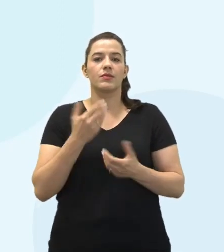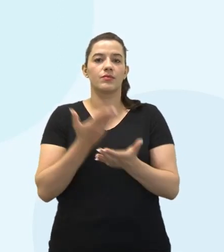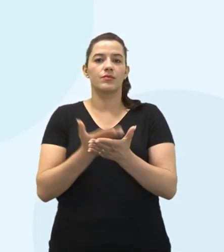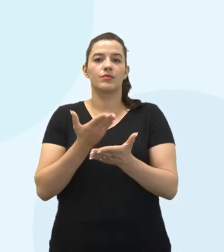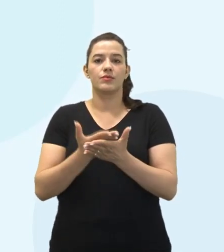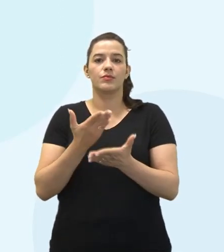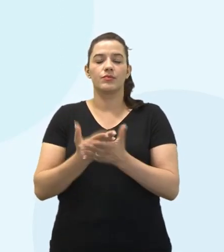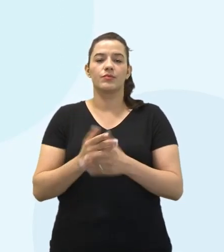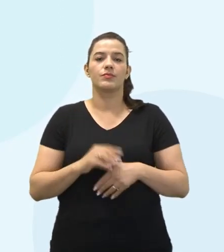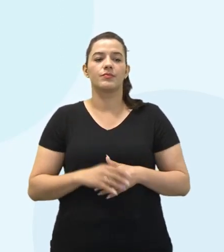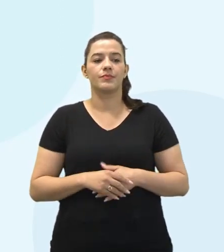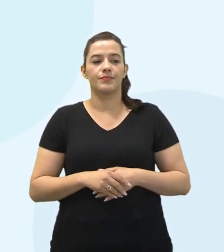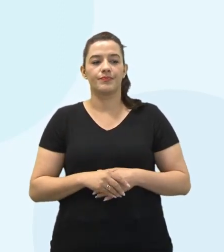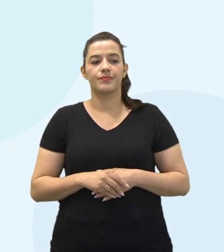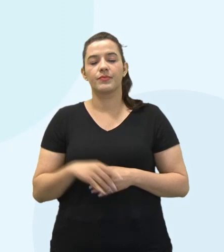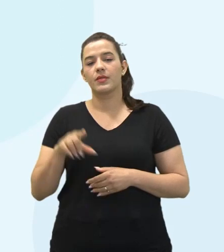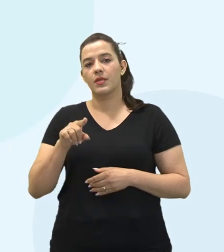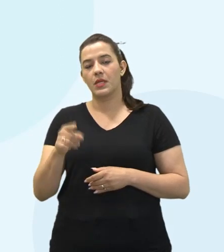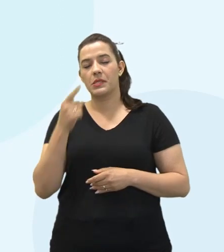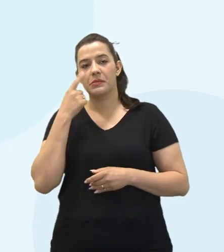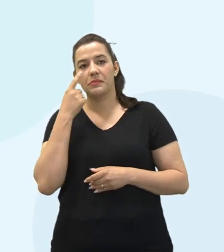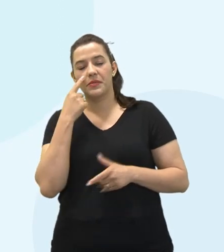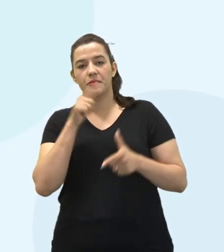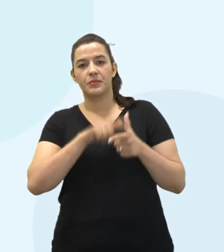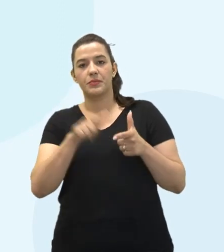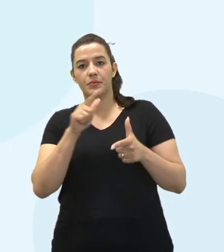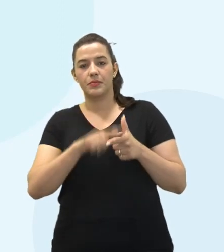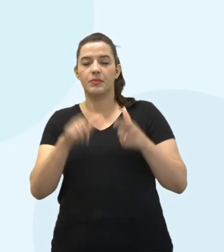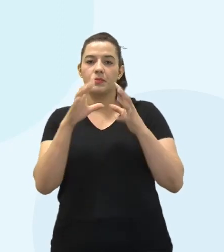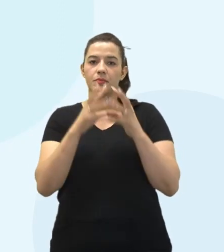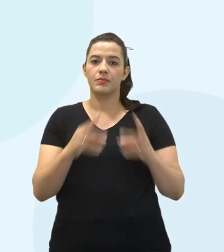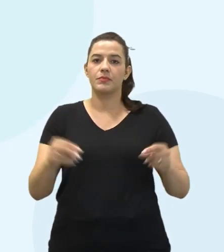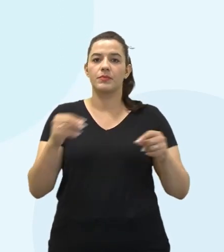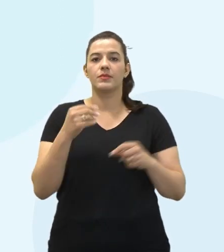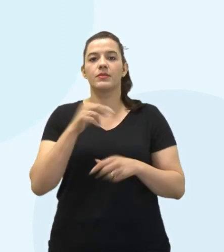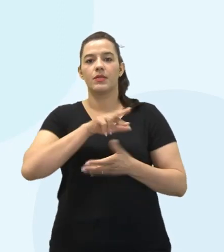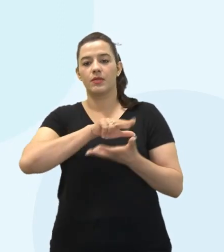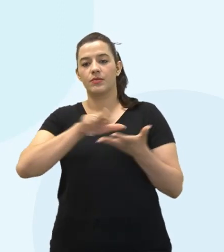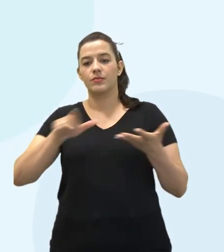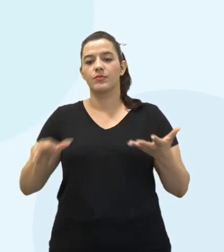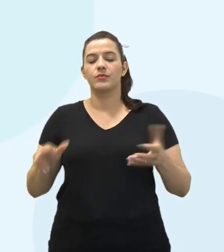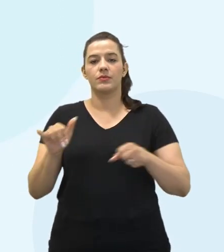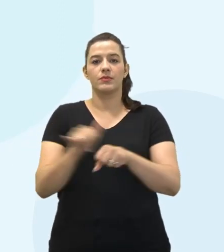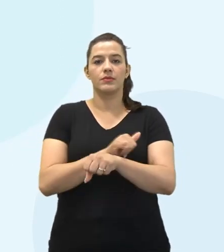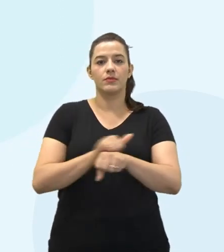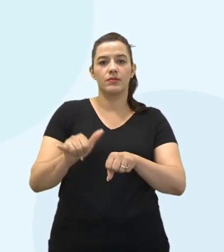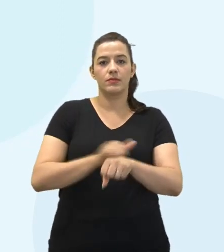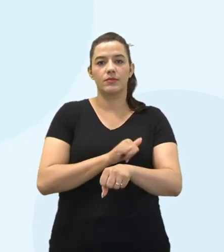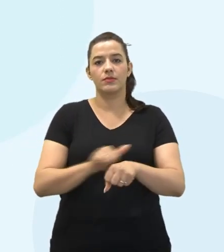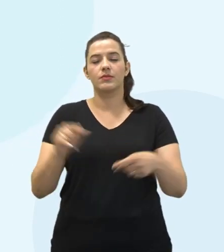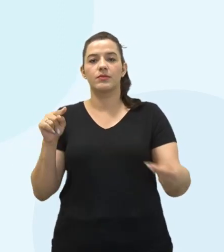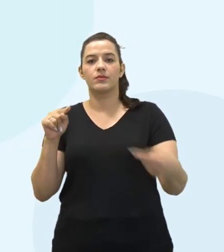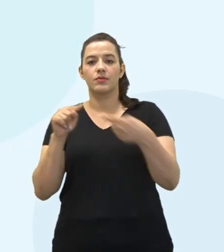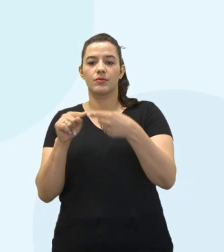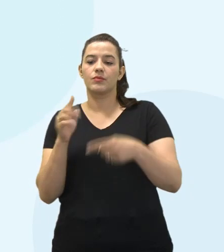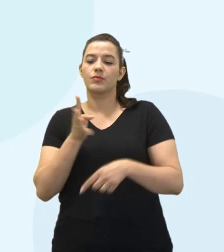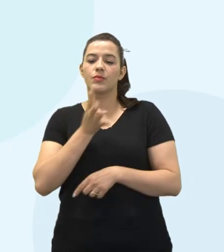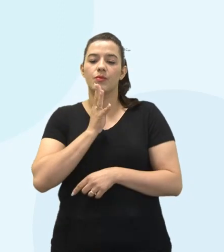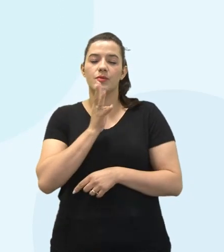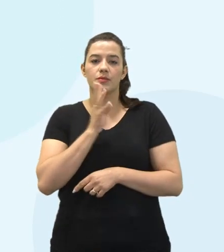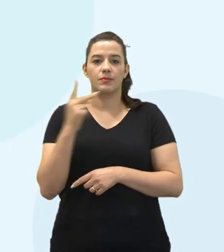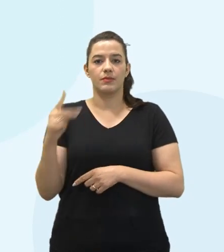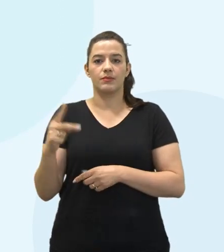estudante é resolva esse problema e crie inúmeras estratégias né De acordo com o seu conhecimento